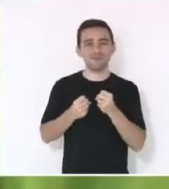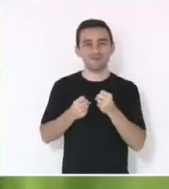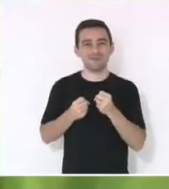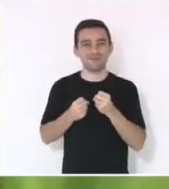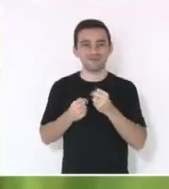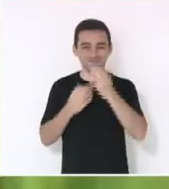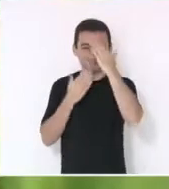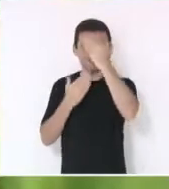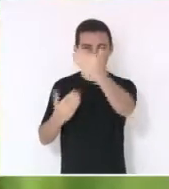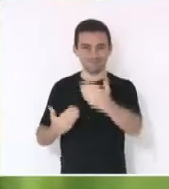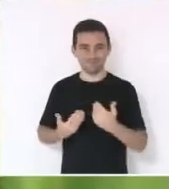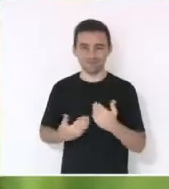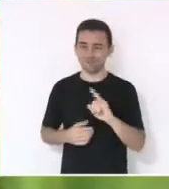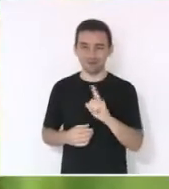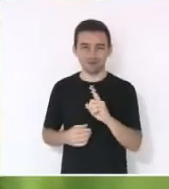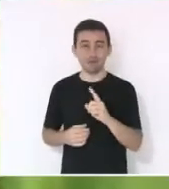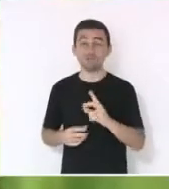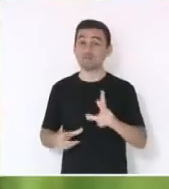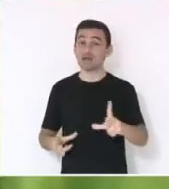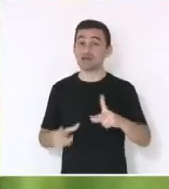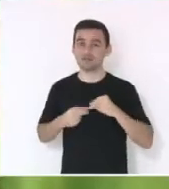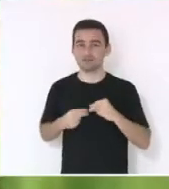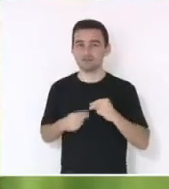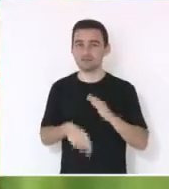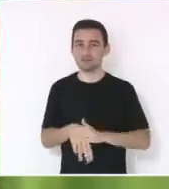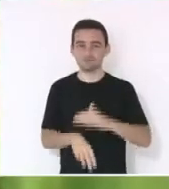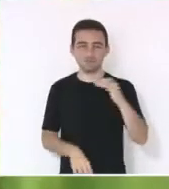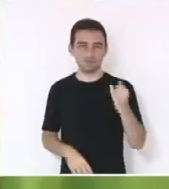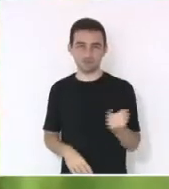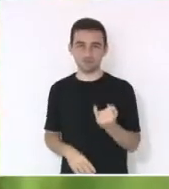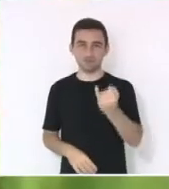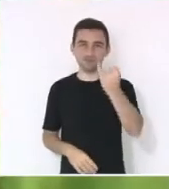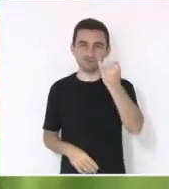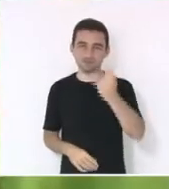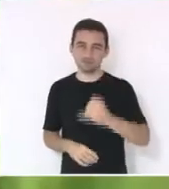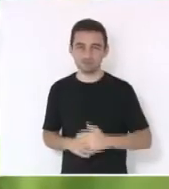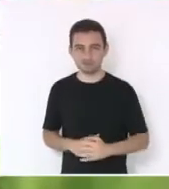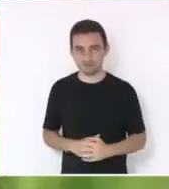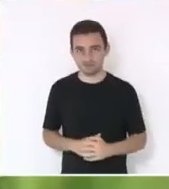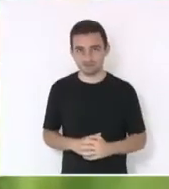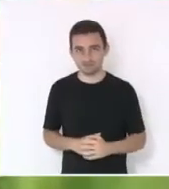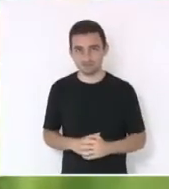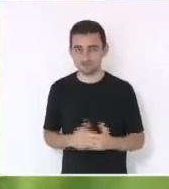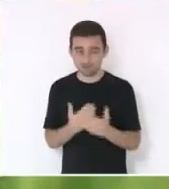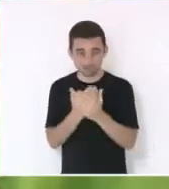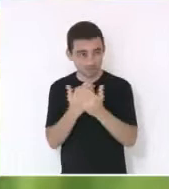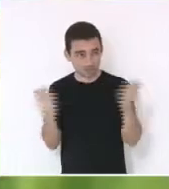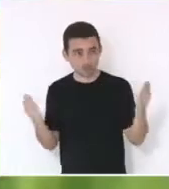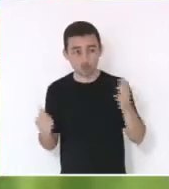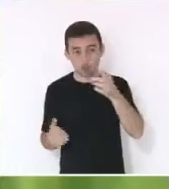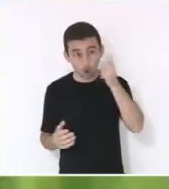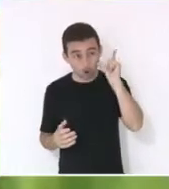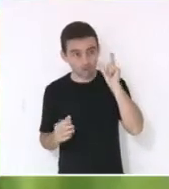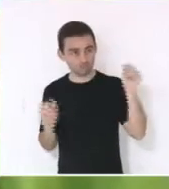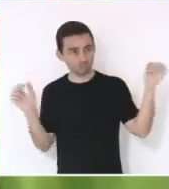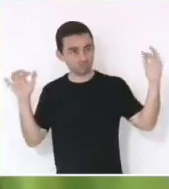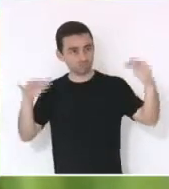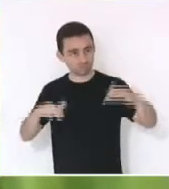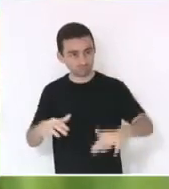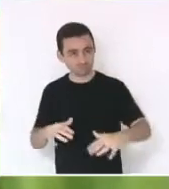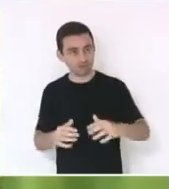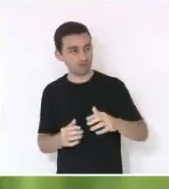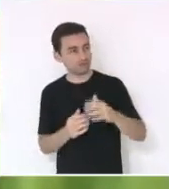merecer a homenagem. E vocês, ontem que aqui tiveram, homenageados, vocês